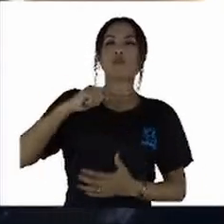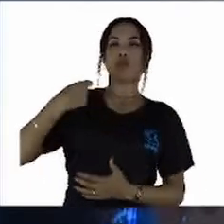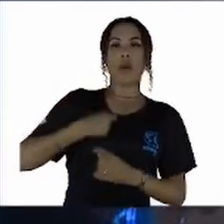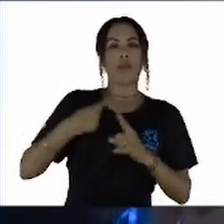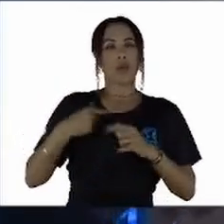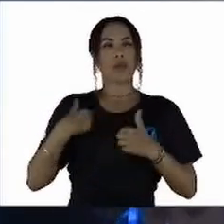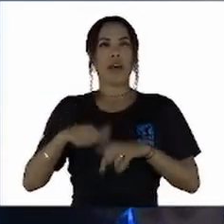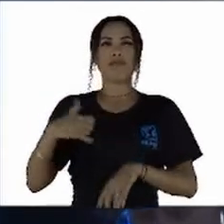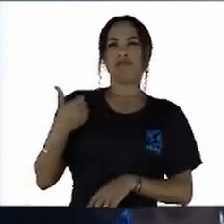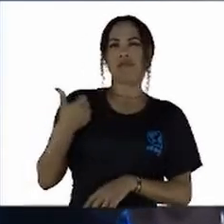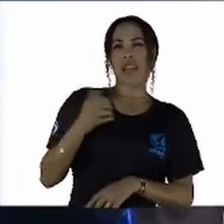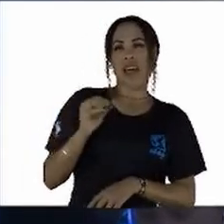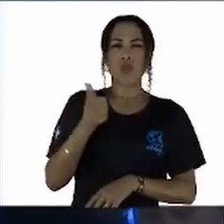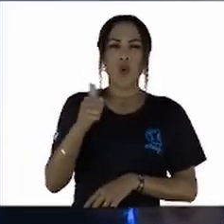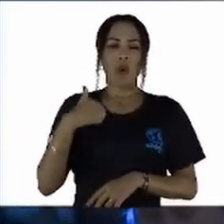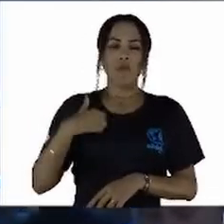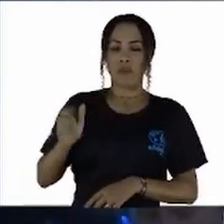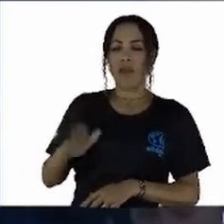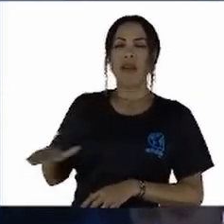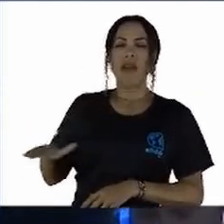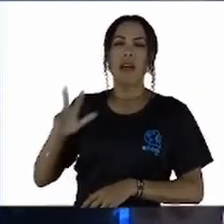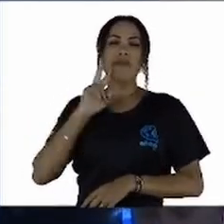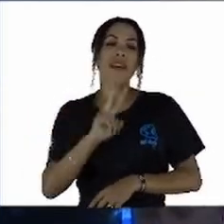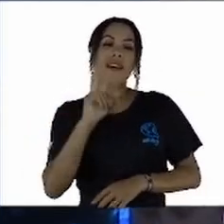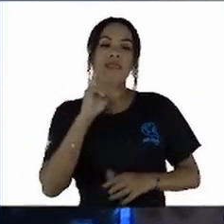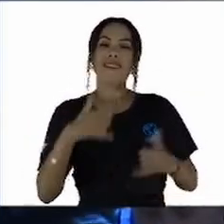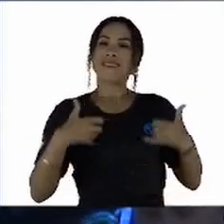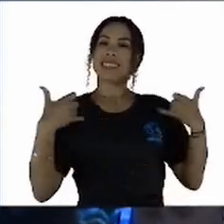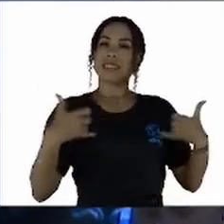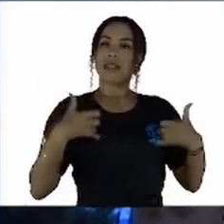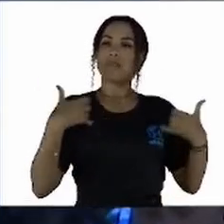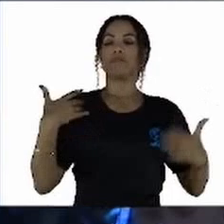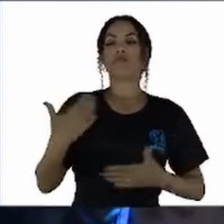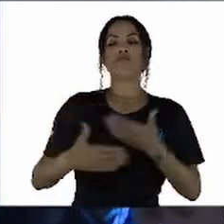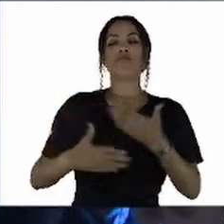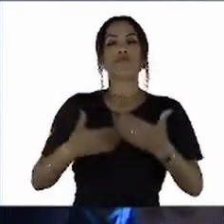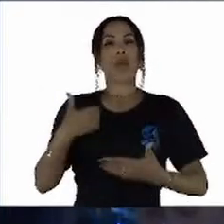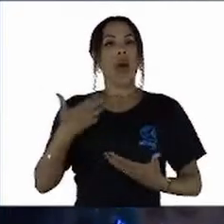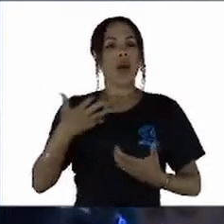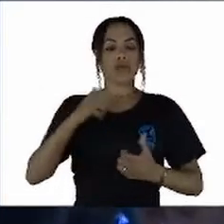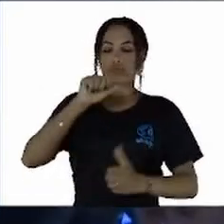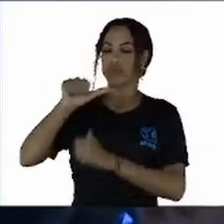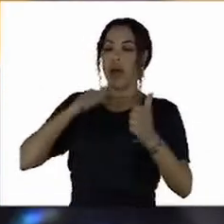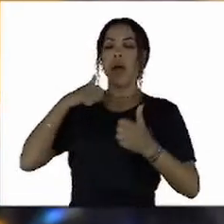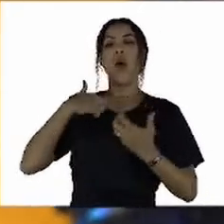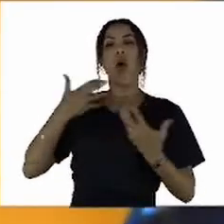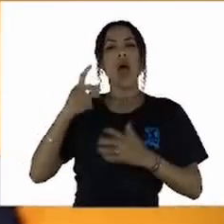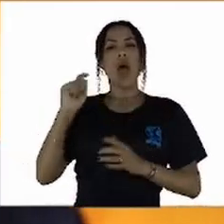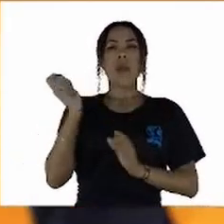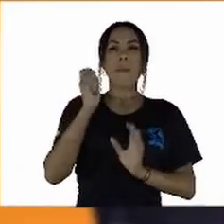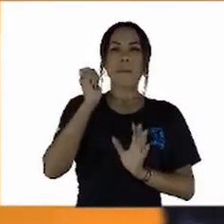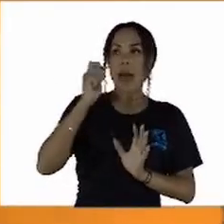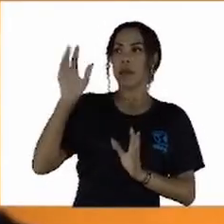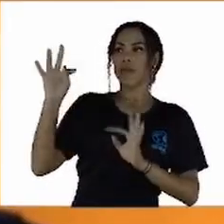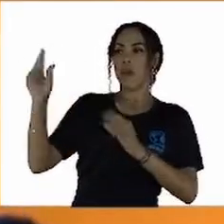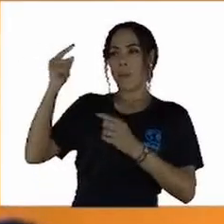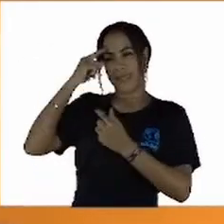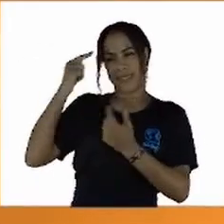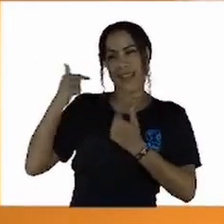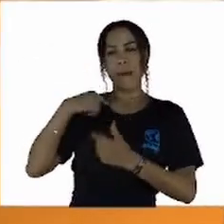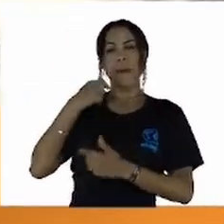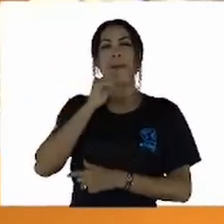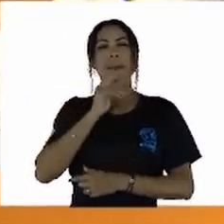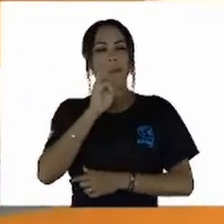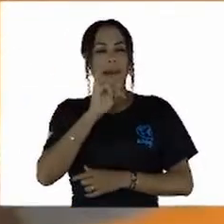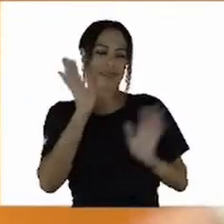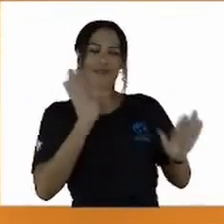tinha 10, 11 anos de idade, eu era criança vendo mágico numa festinha. E foi aí que eu comecei a querer virar mágico. Que todo mundo foi levando meio na brincadeira, né, meus